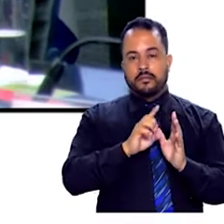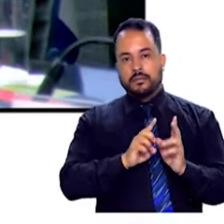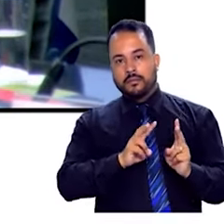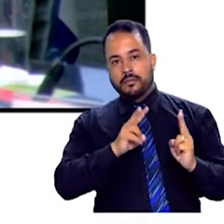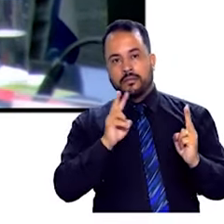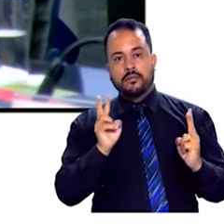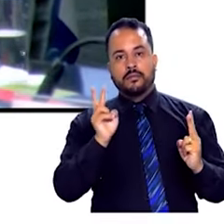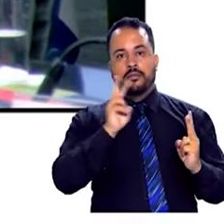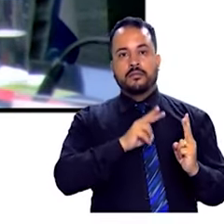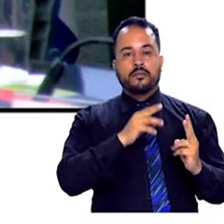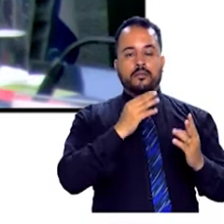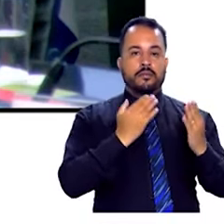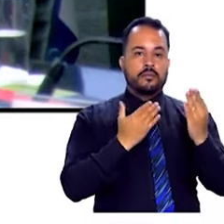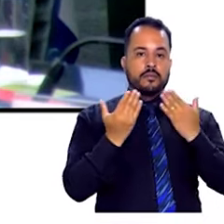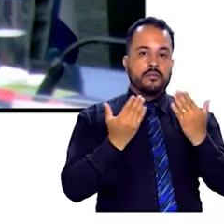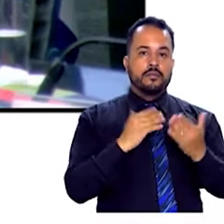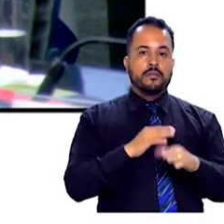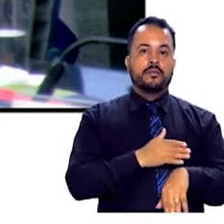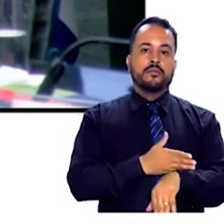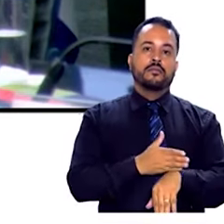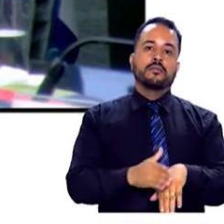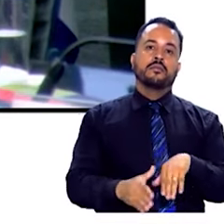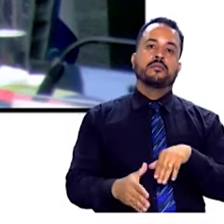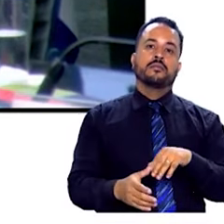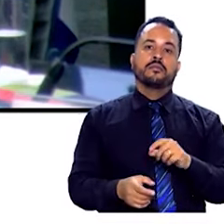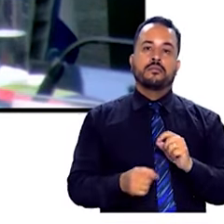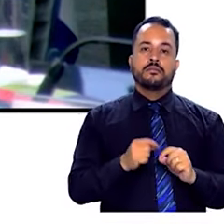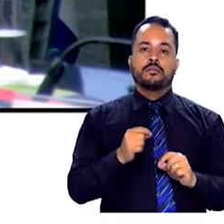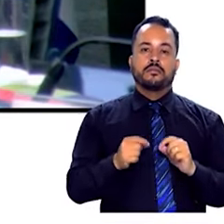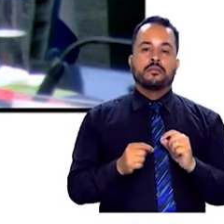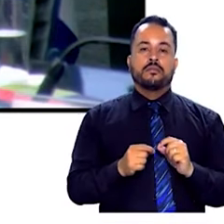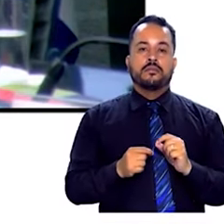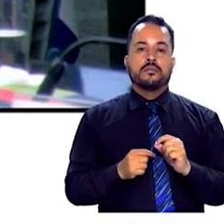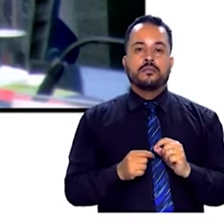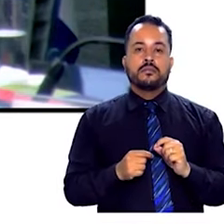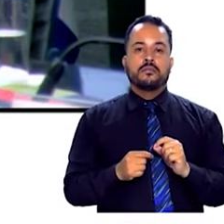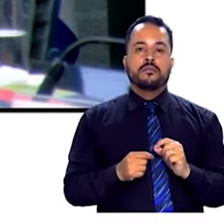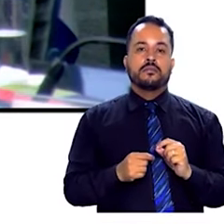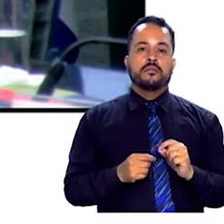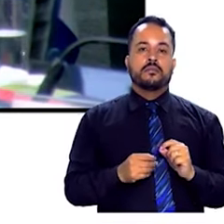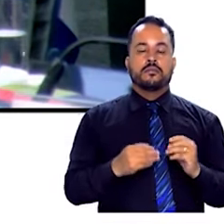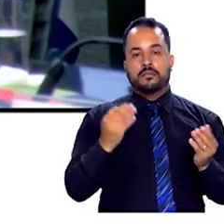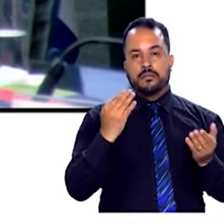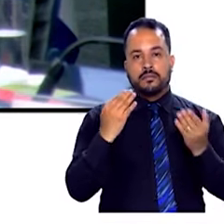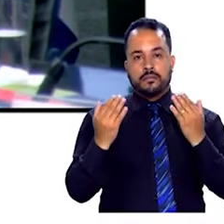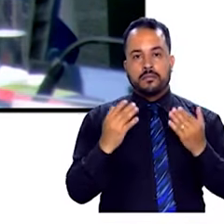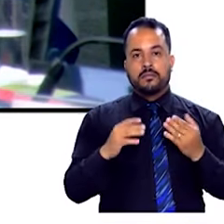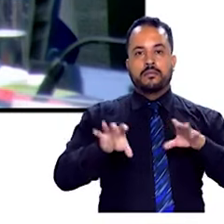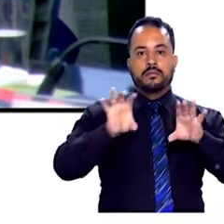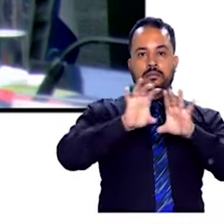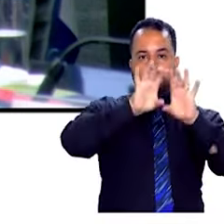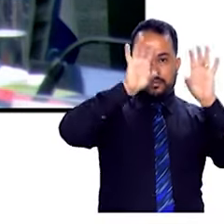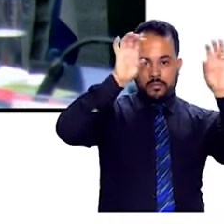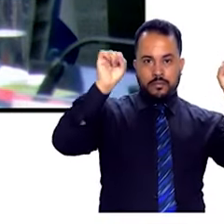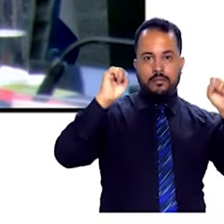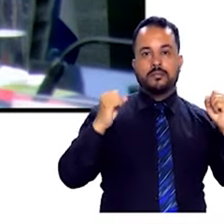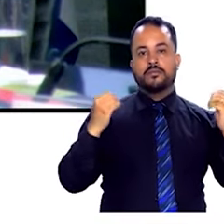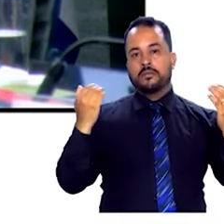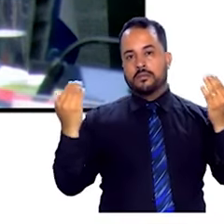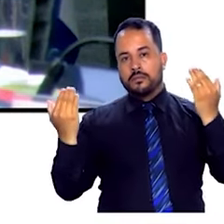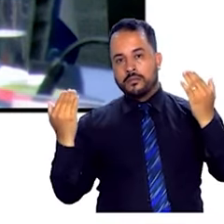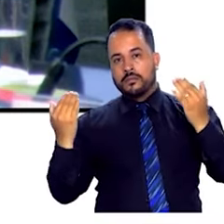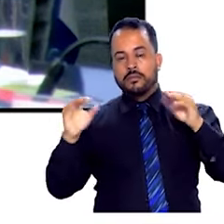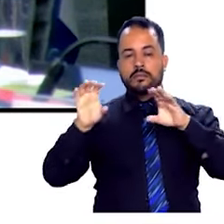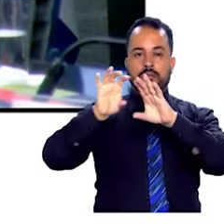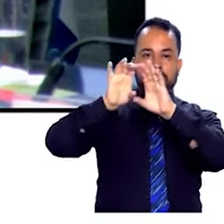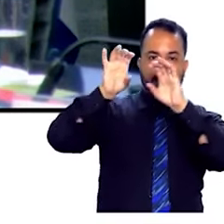ou acostuma-se ortodo comparar uma corte com uma outra corte a corte